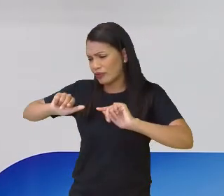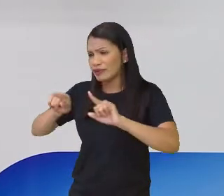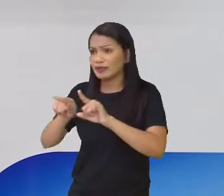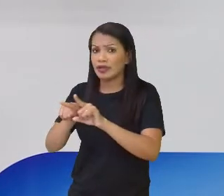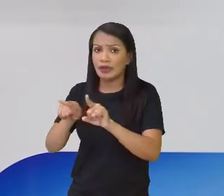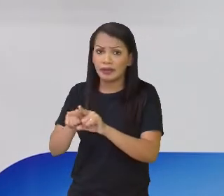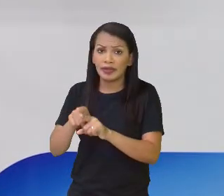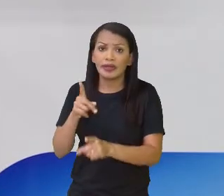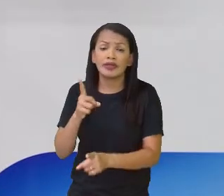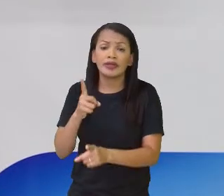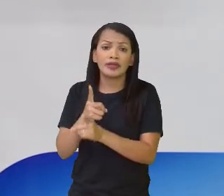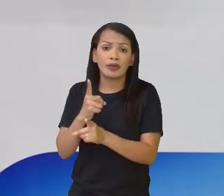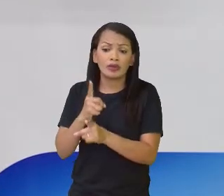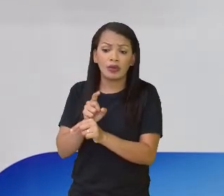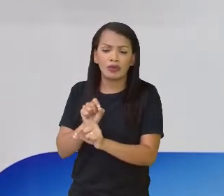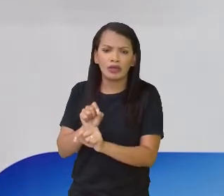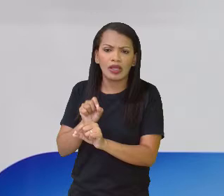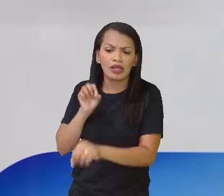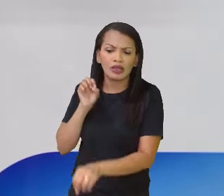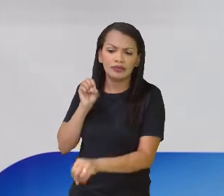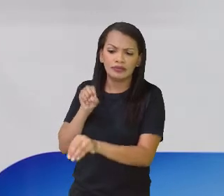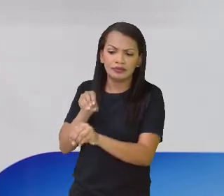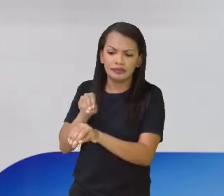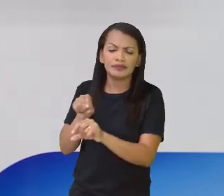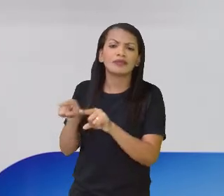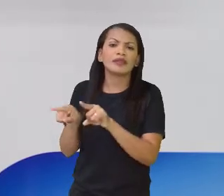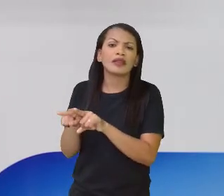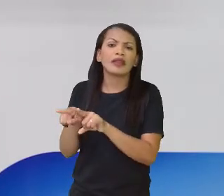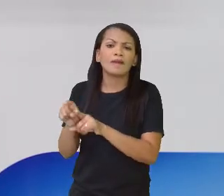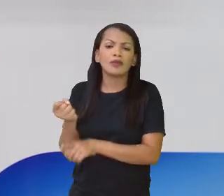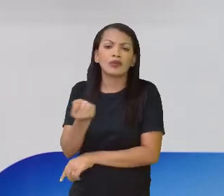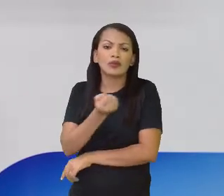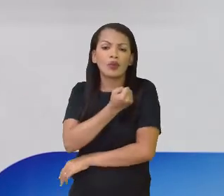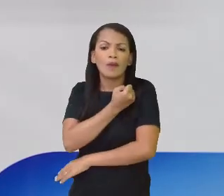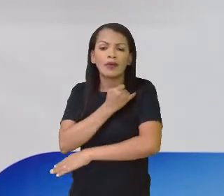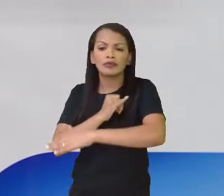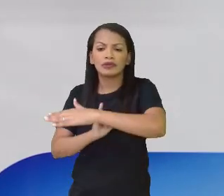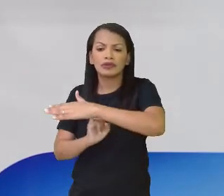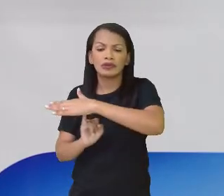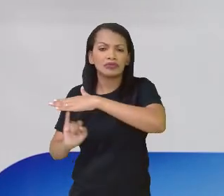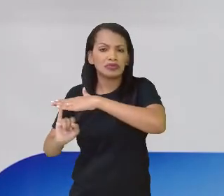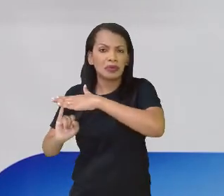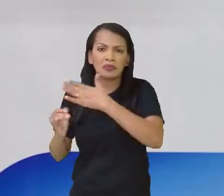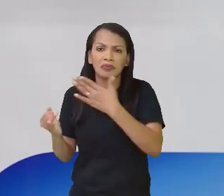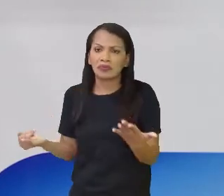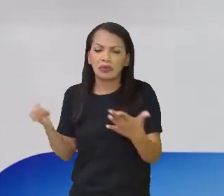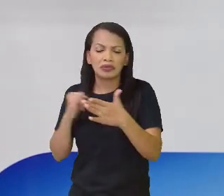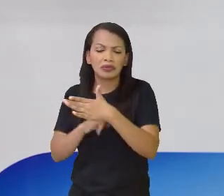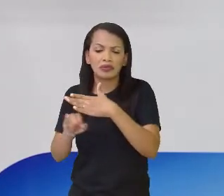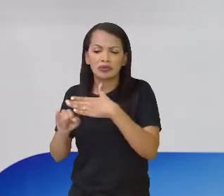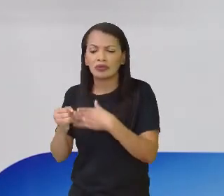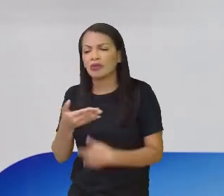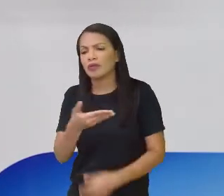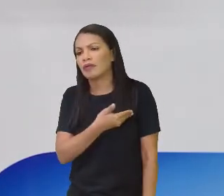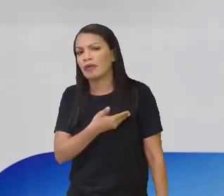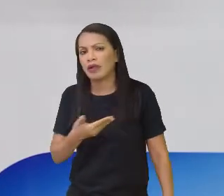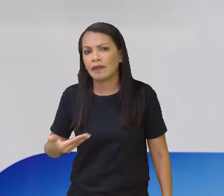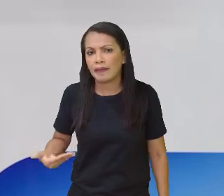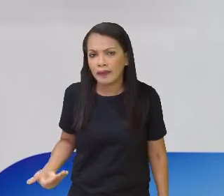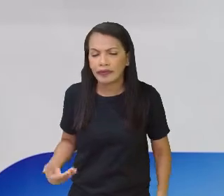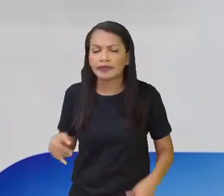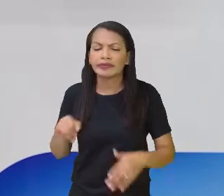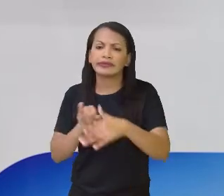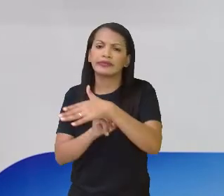Nós vamos ter um número maior também de instituições educacionais, seja a instituição pública, seja a instituição